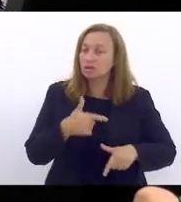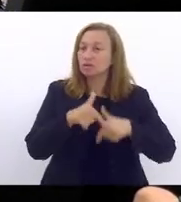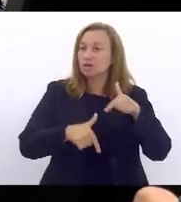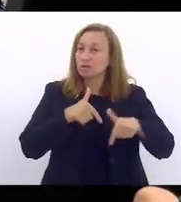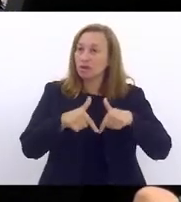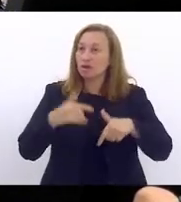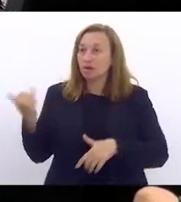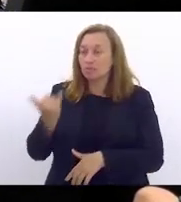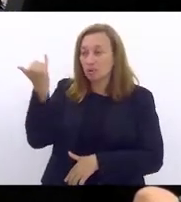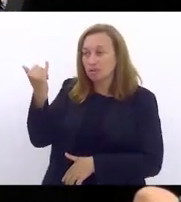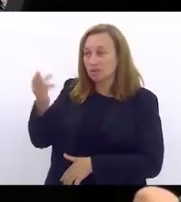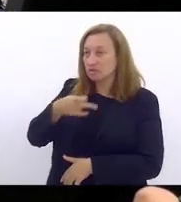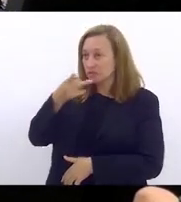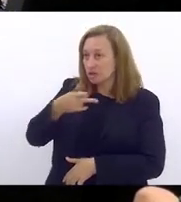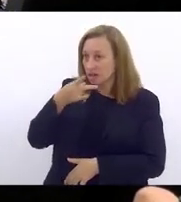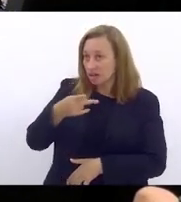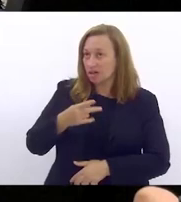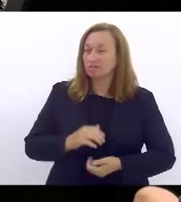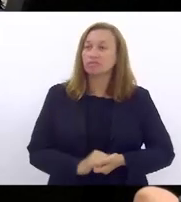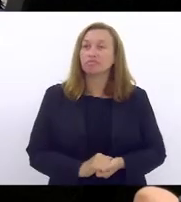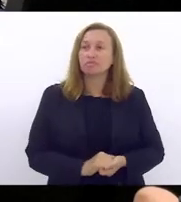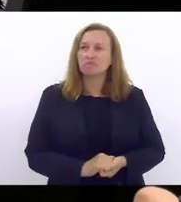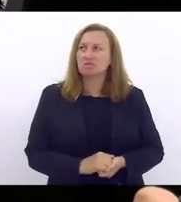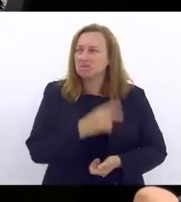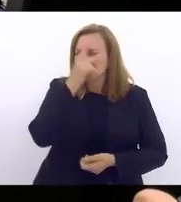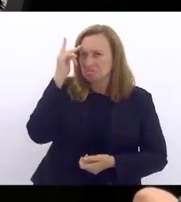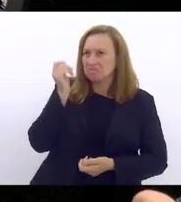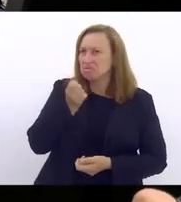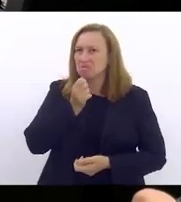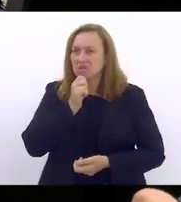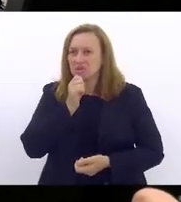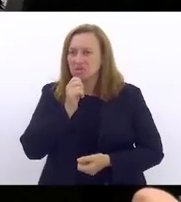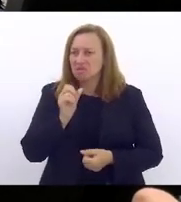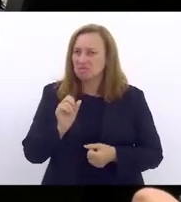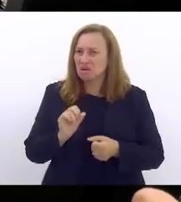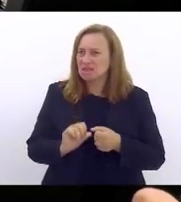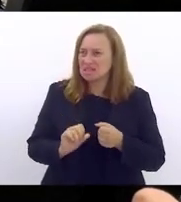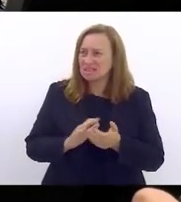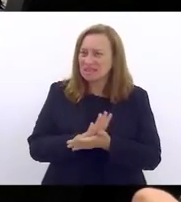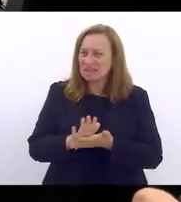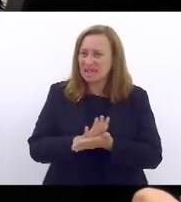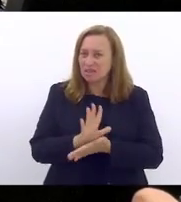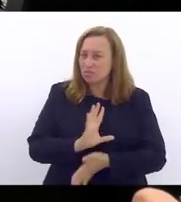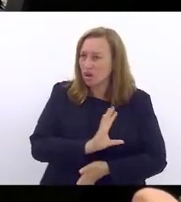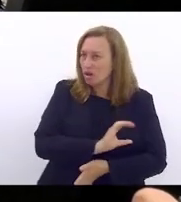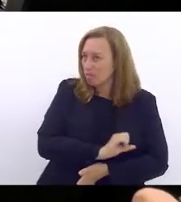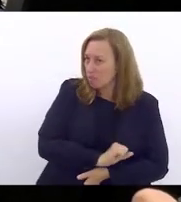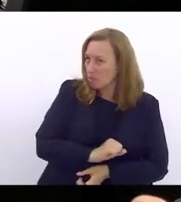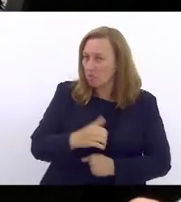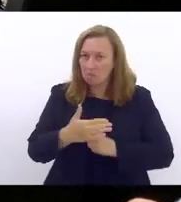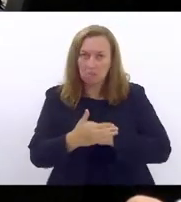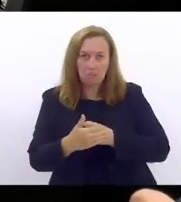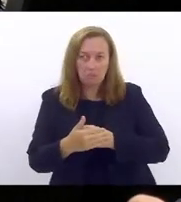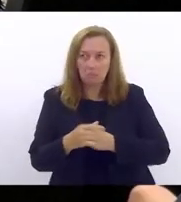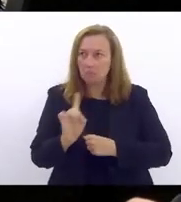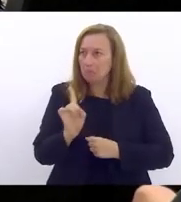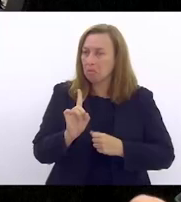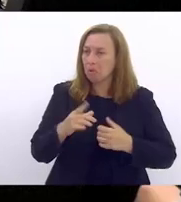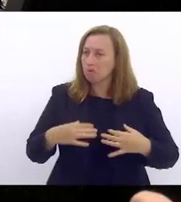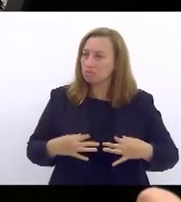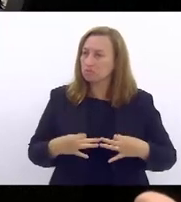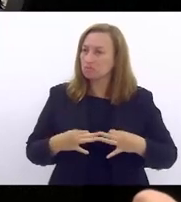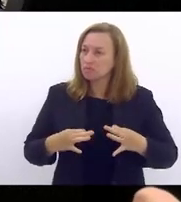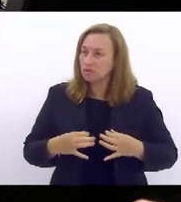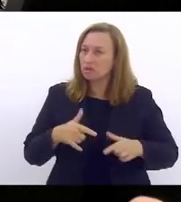importante falar que elas estão doando, é um trabalho, ninguém está ali fazendo nada por amor, não é por caridade, é um trabalho de